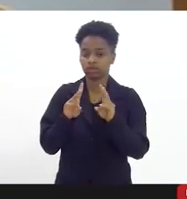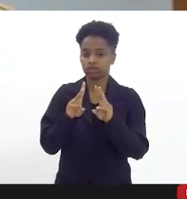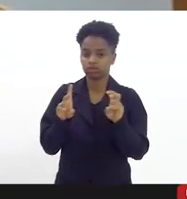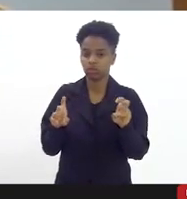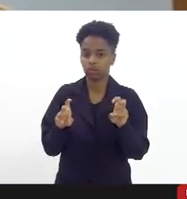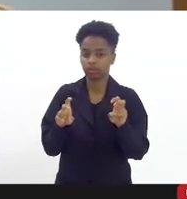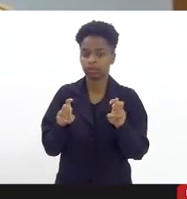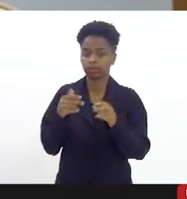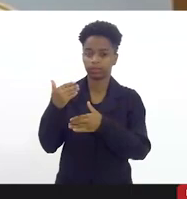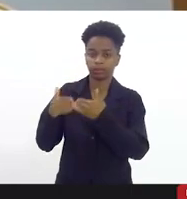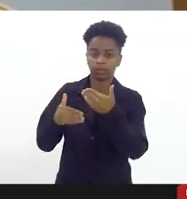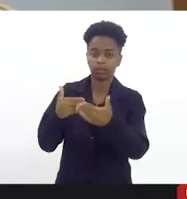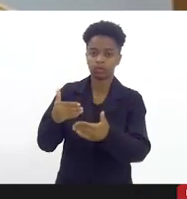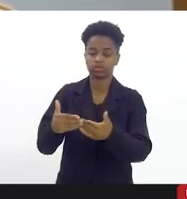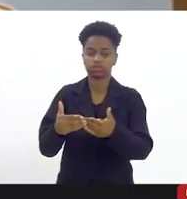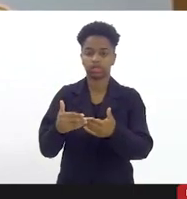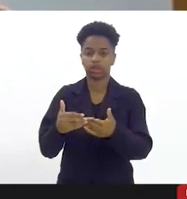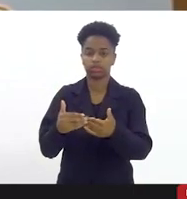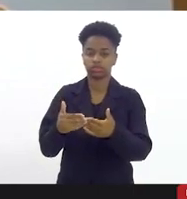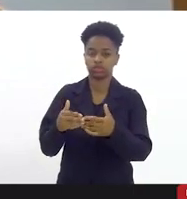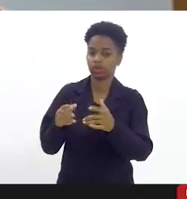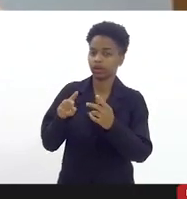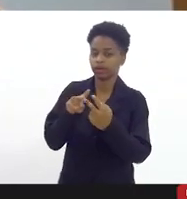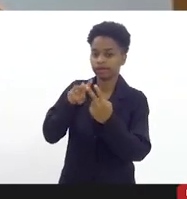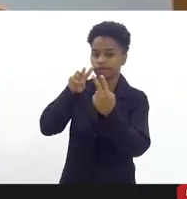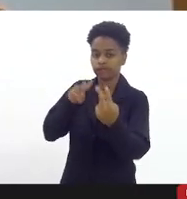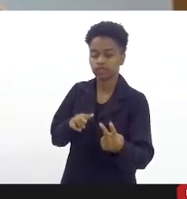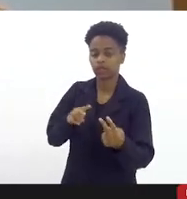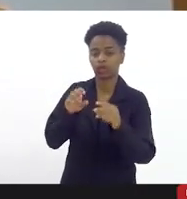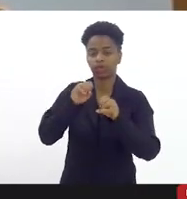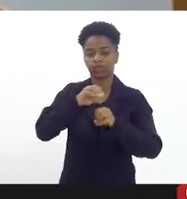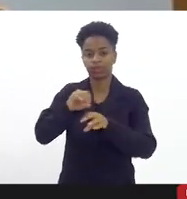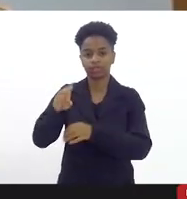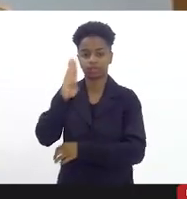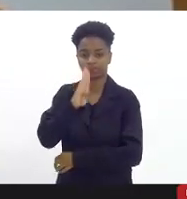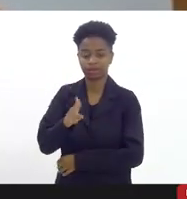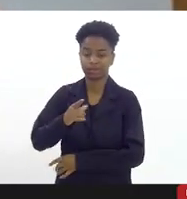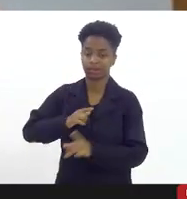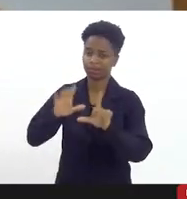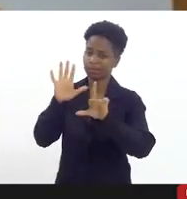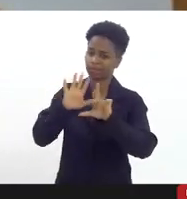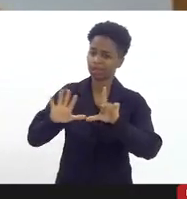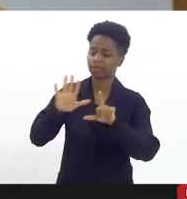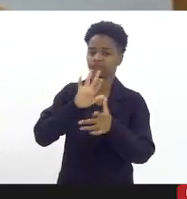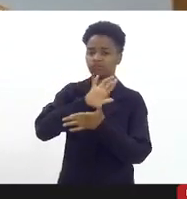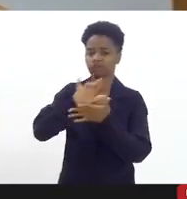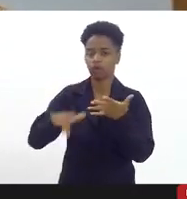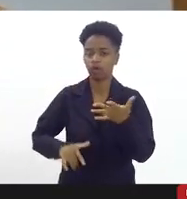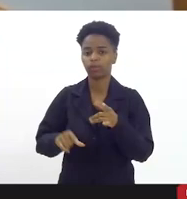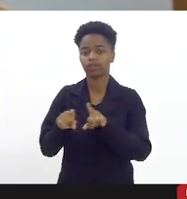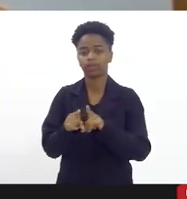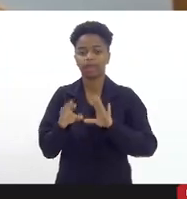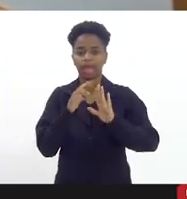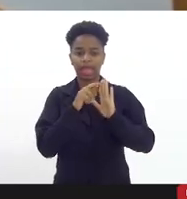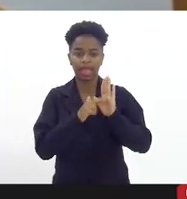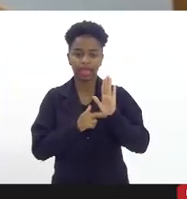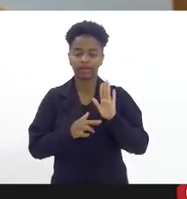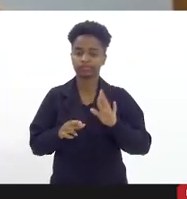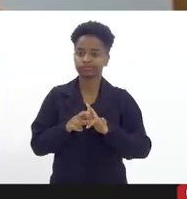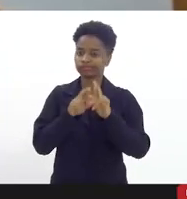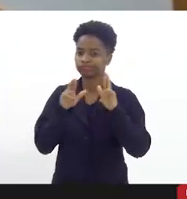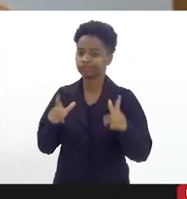chamada o processo de digitalização de educação brasileira ou seja as plataformas e um conjunto de regras e